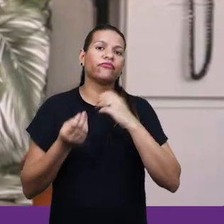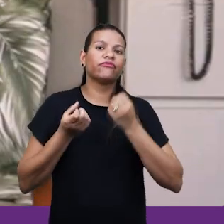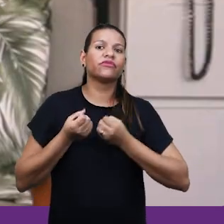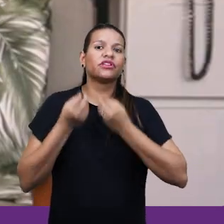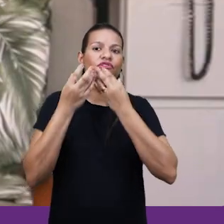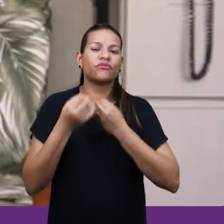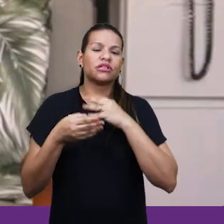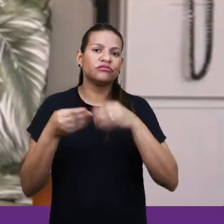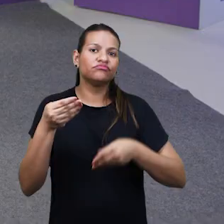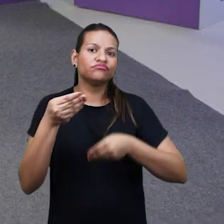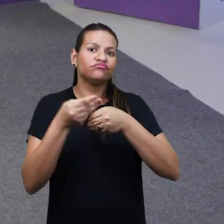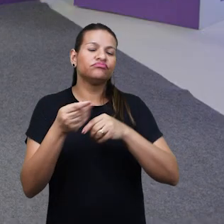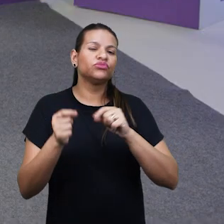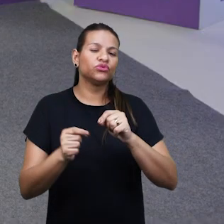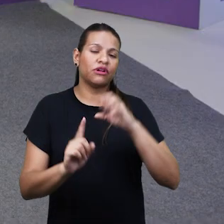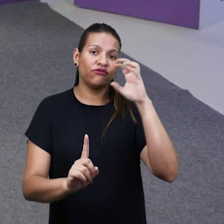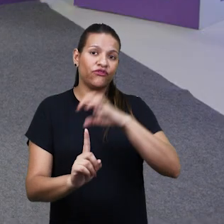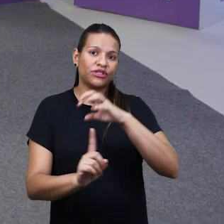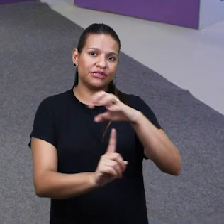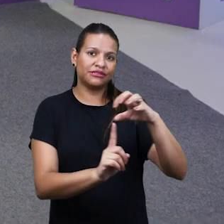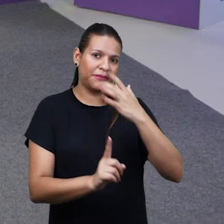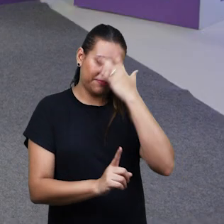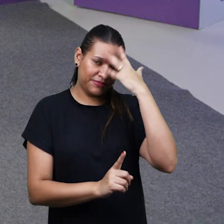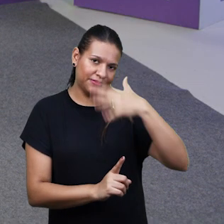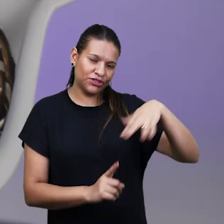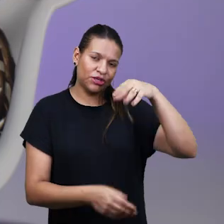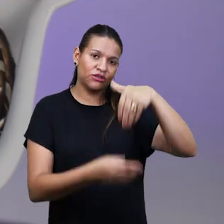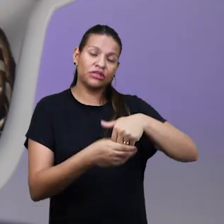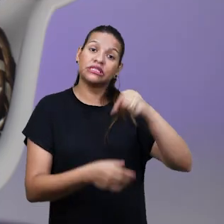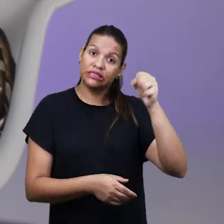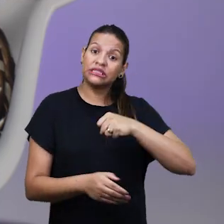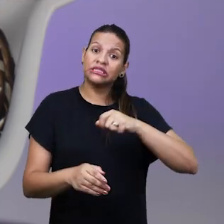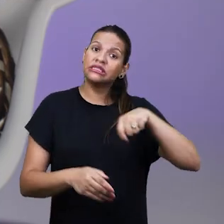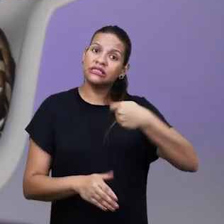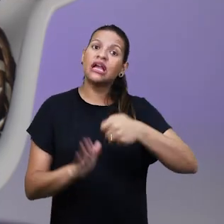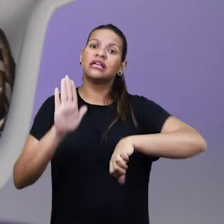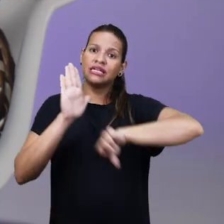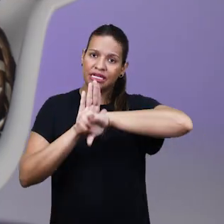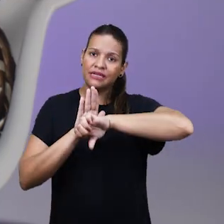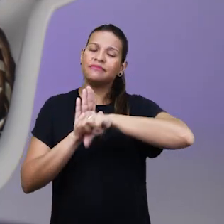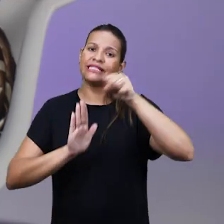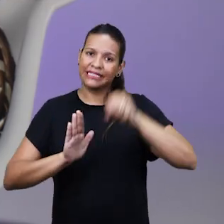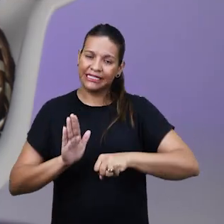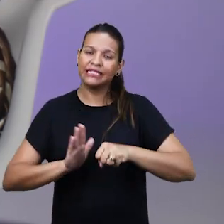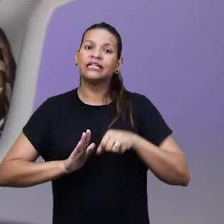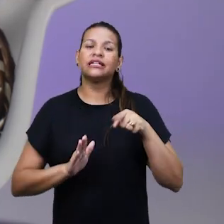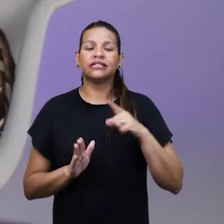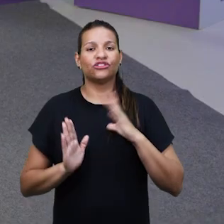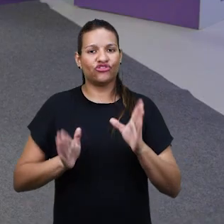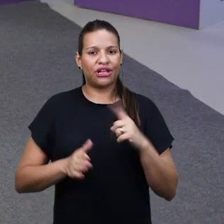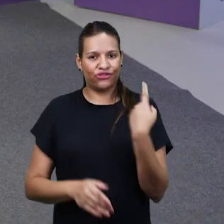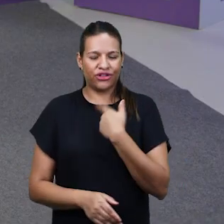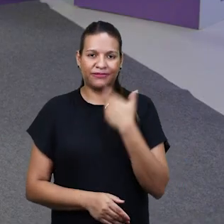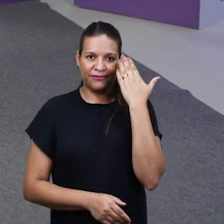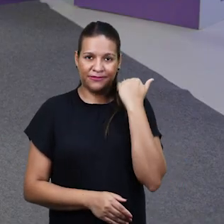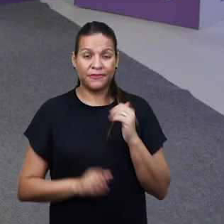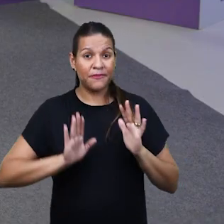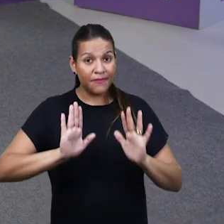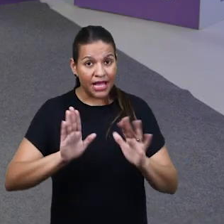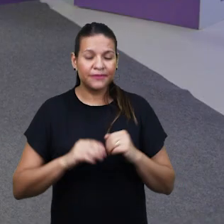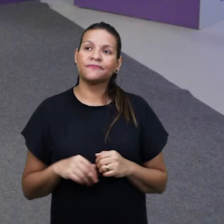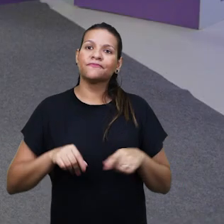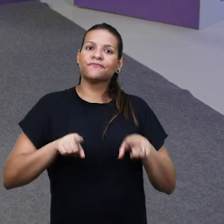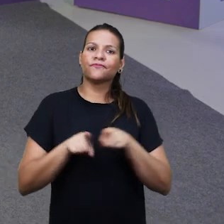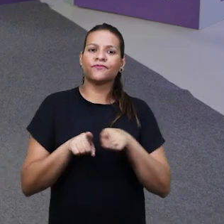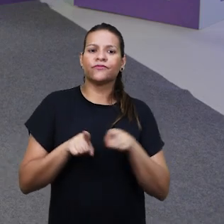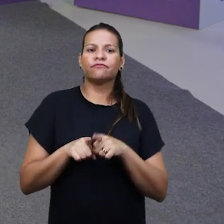a finalidade de influenciar o eleitorado. Então, é crime sim, né, há uma sanção criminal prevista. Mas, além disso, essas